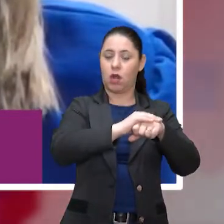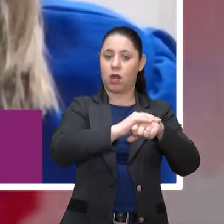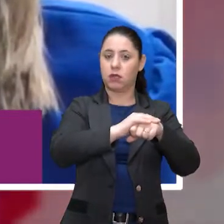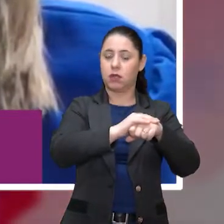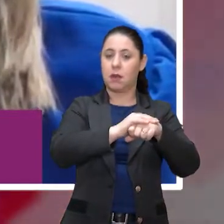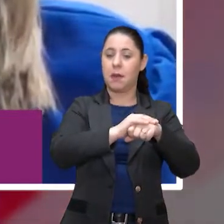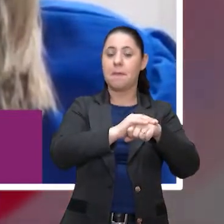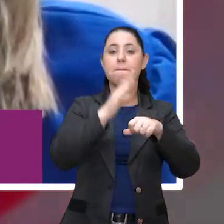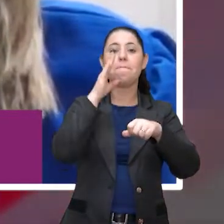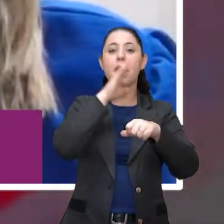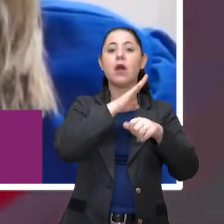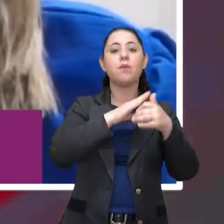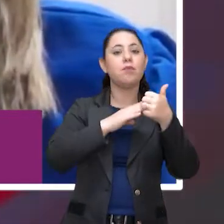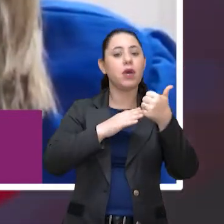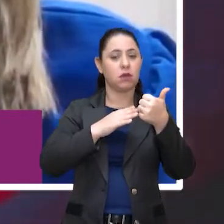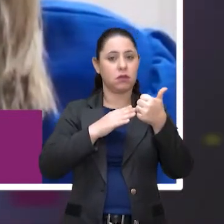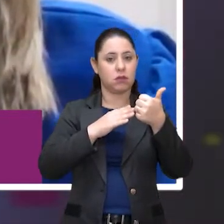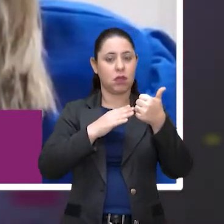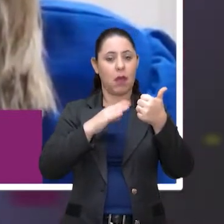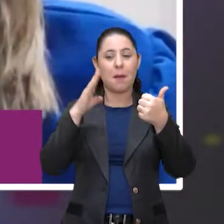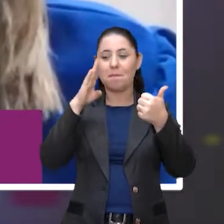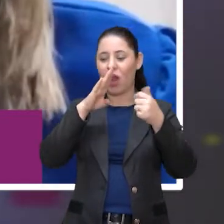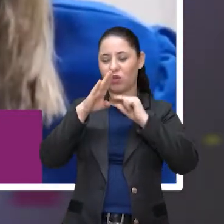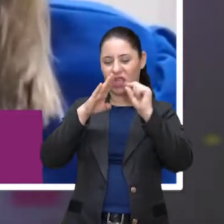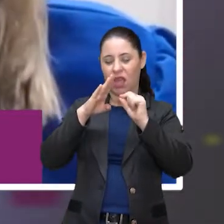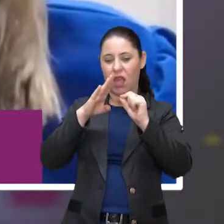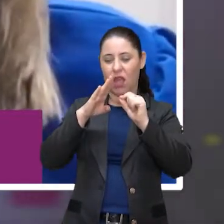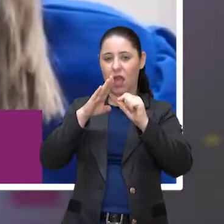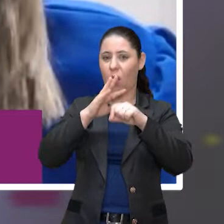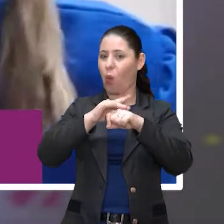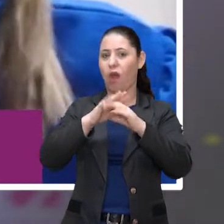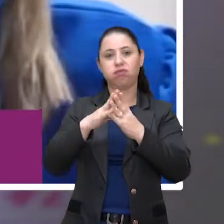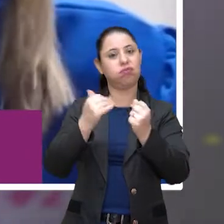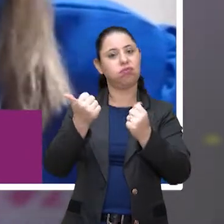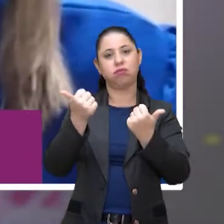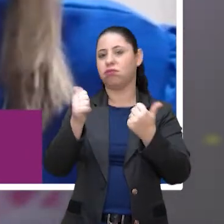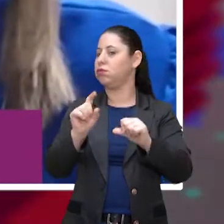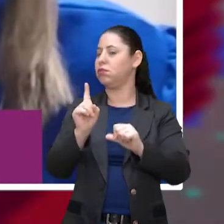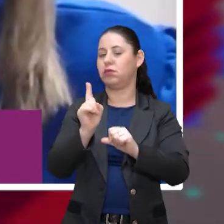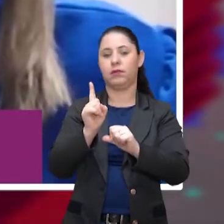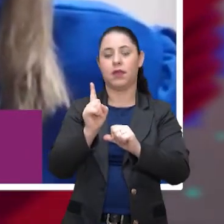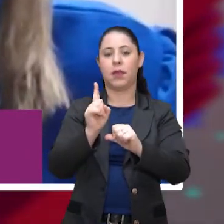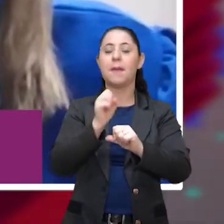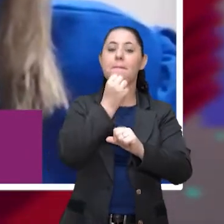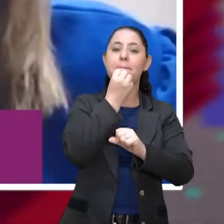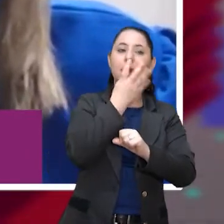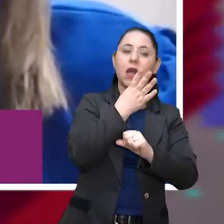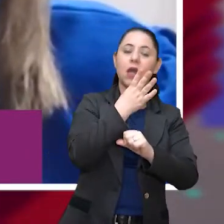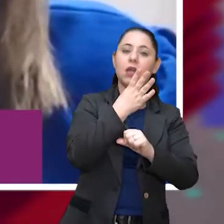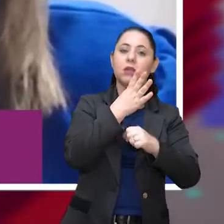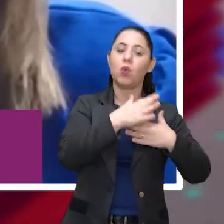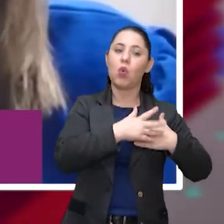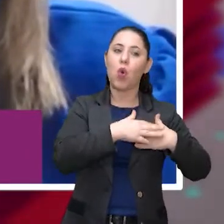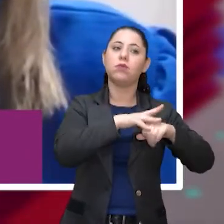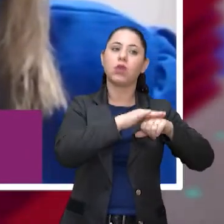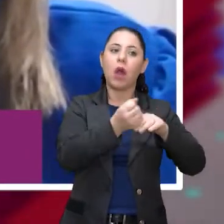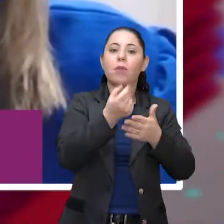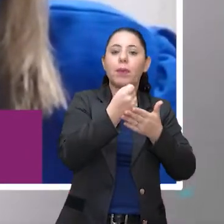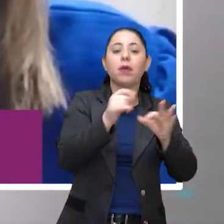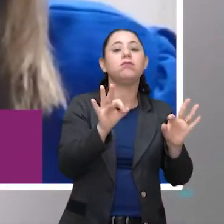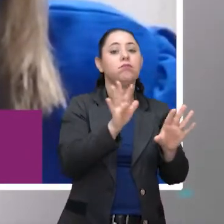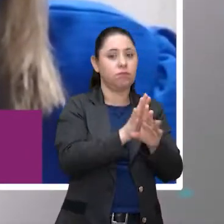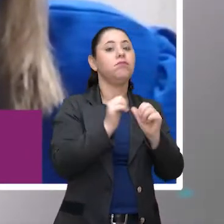tanto benignas quanto malignas. Doutora, quais são os fatores de risco? São vários,